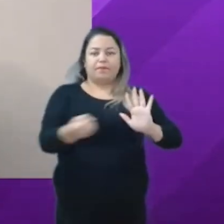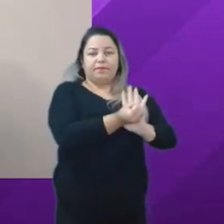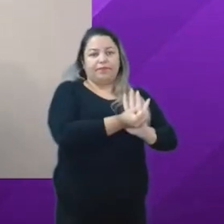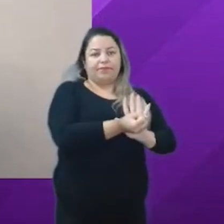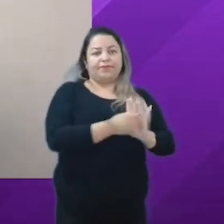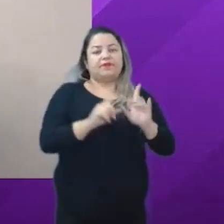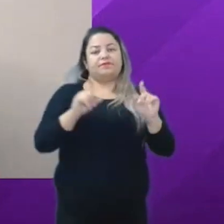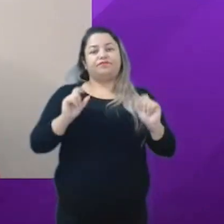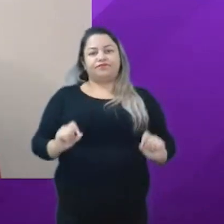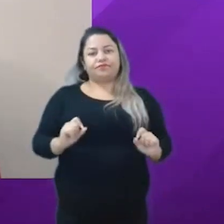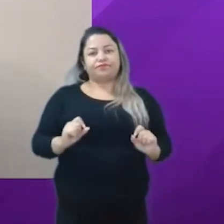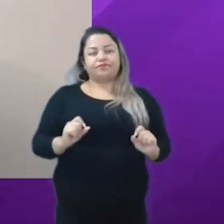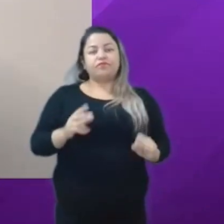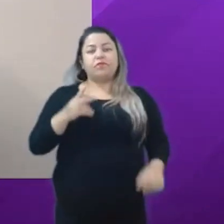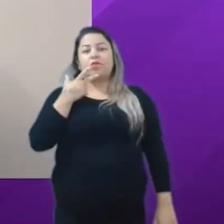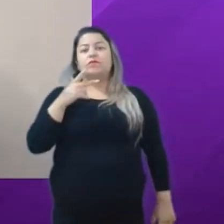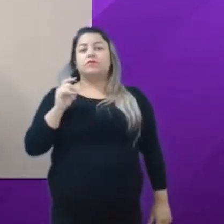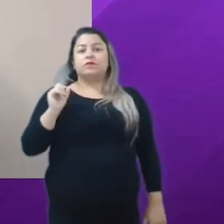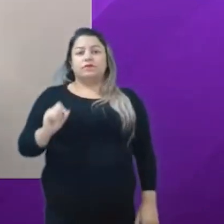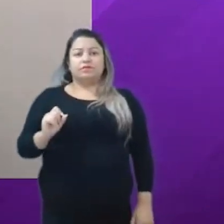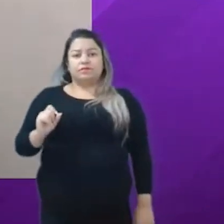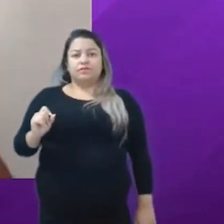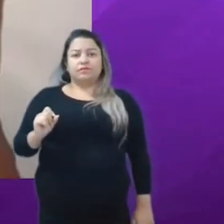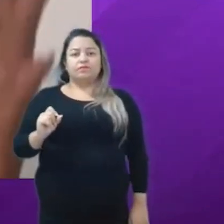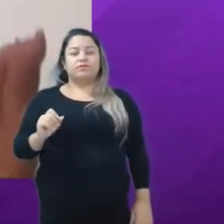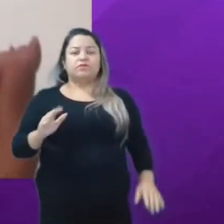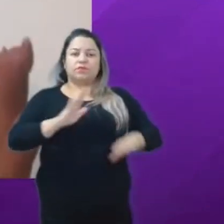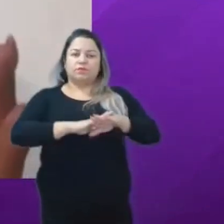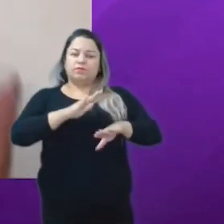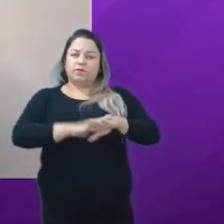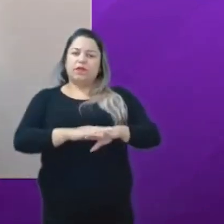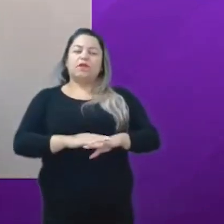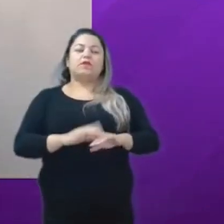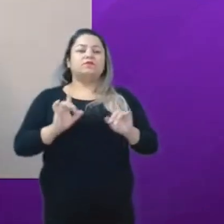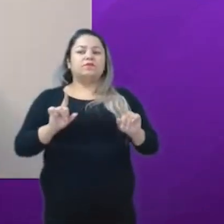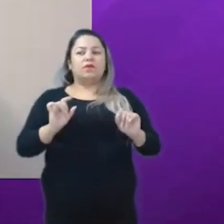assim, e eu estou falando muito mais olhando para